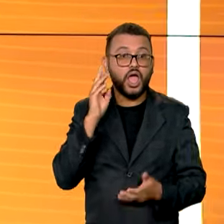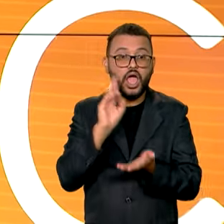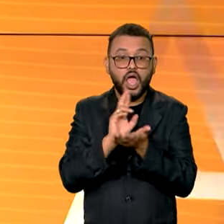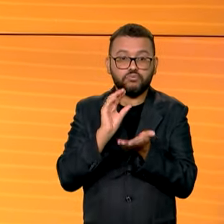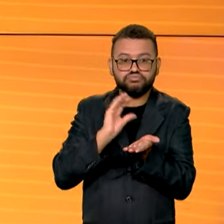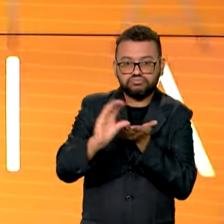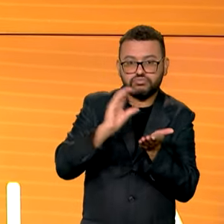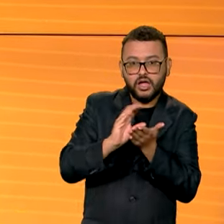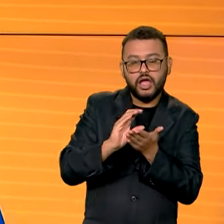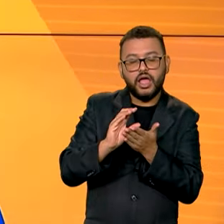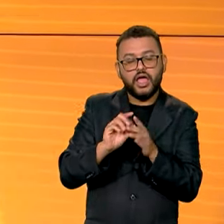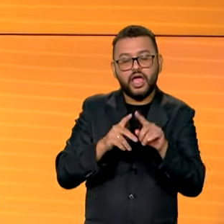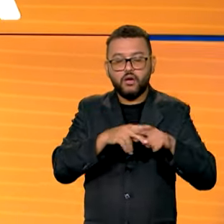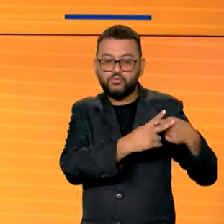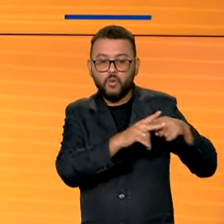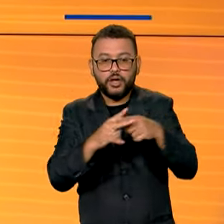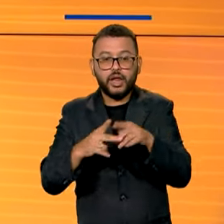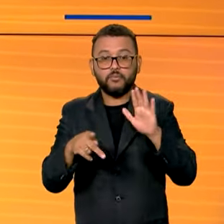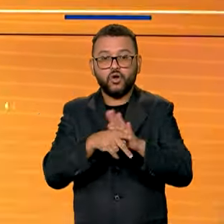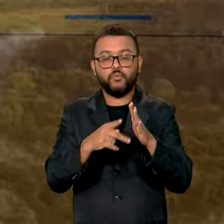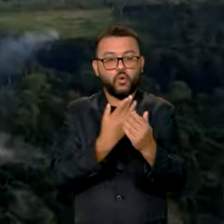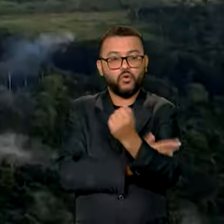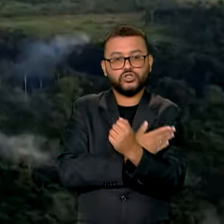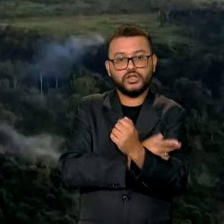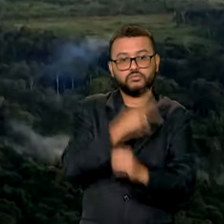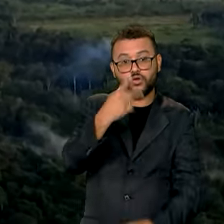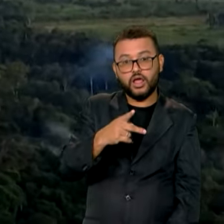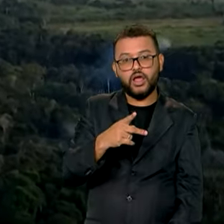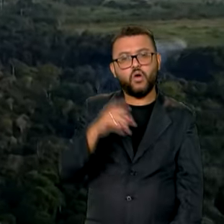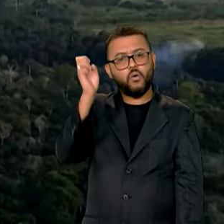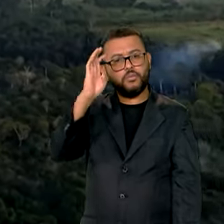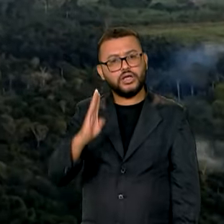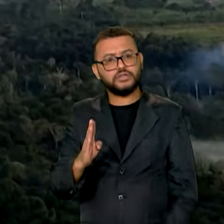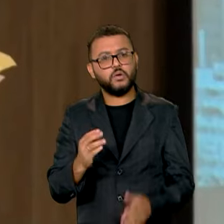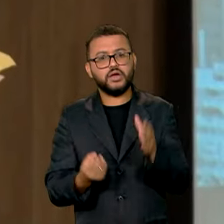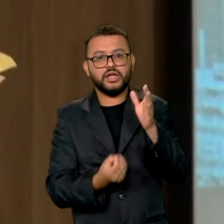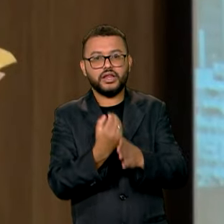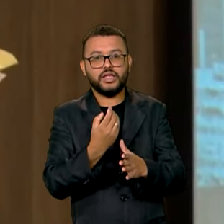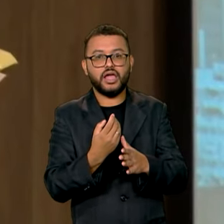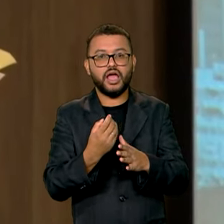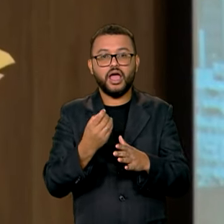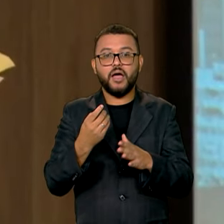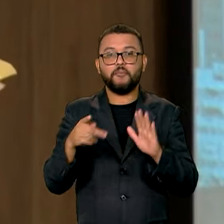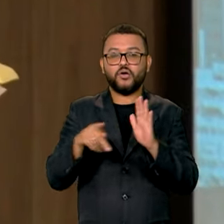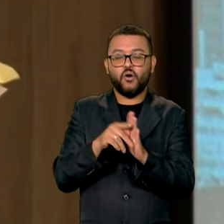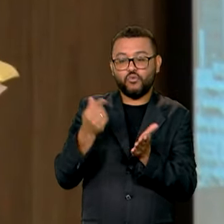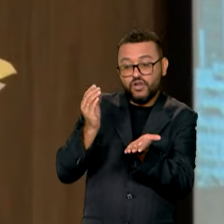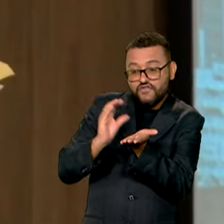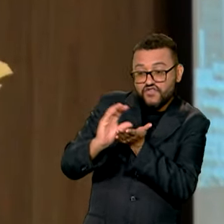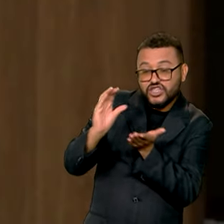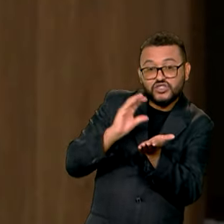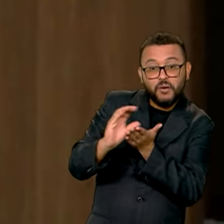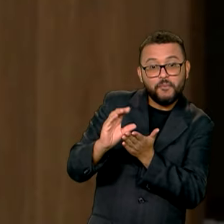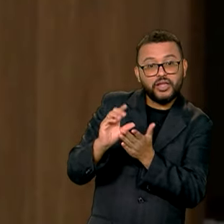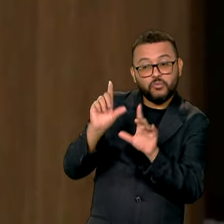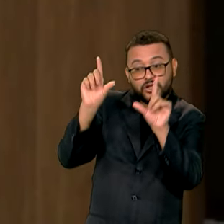para recuperação de acervos no estado. E mais, Brasil adere ao quadro global de financiamento para reduzir os impactos